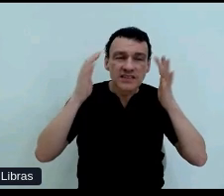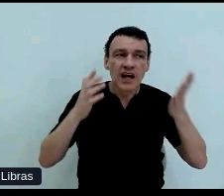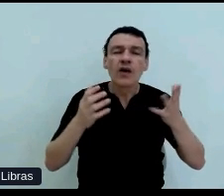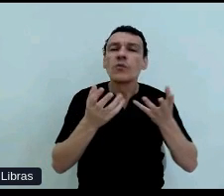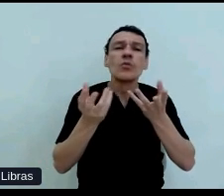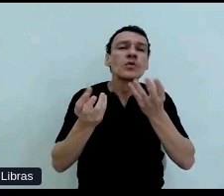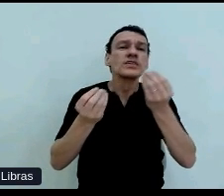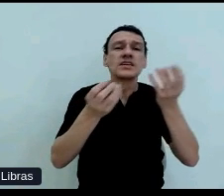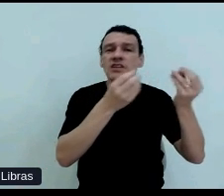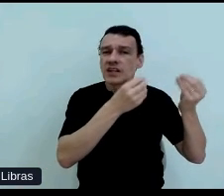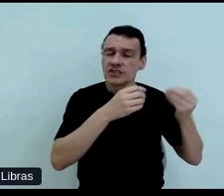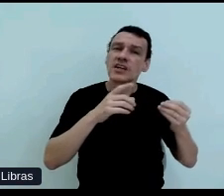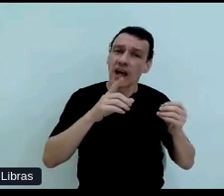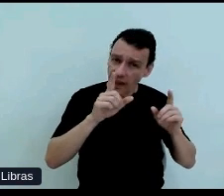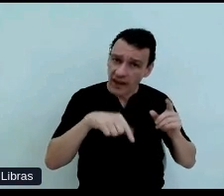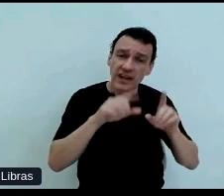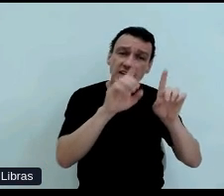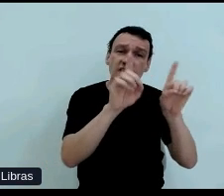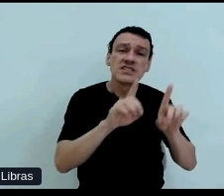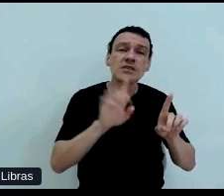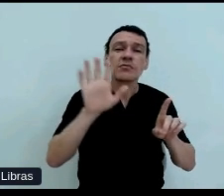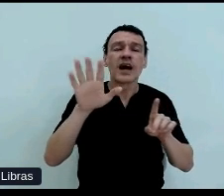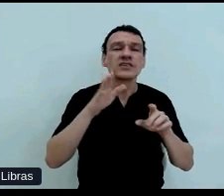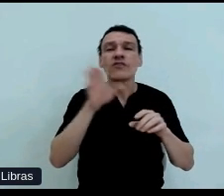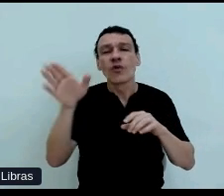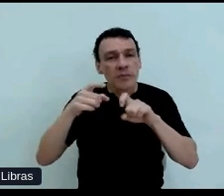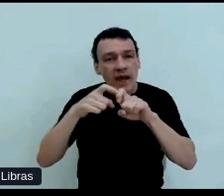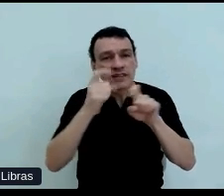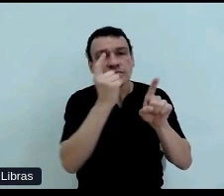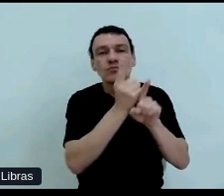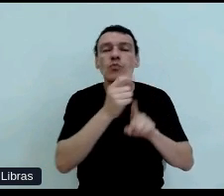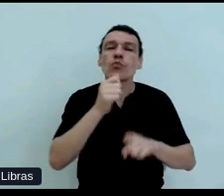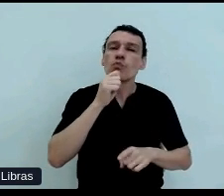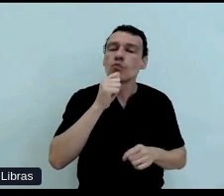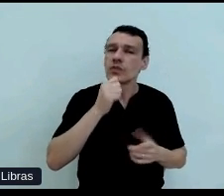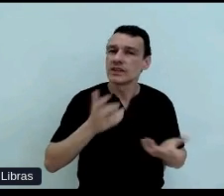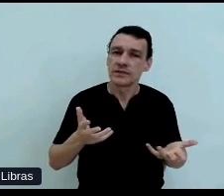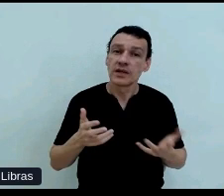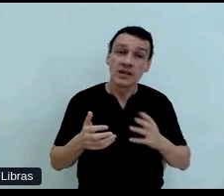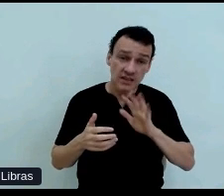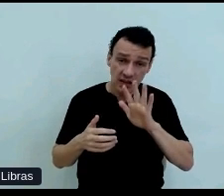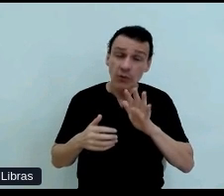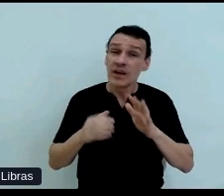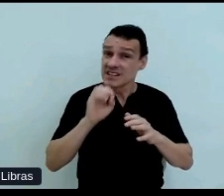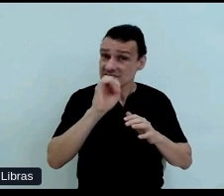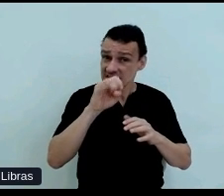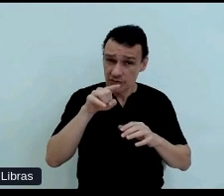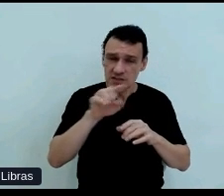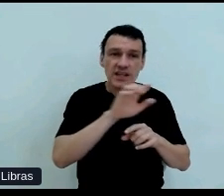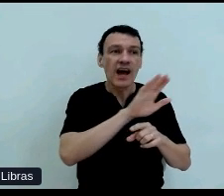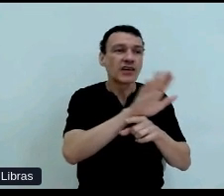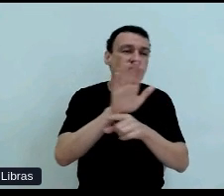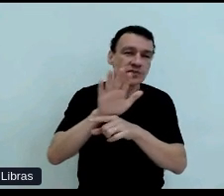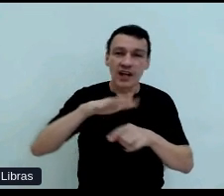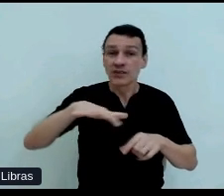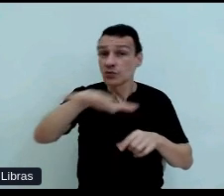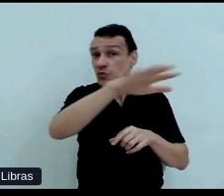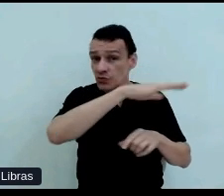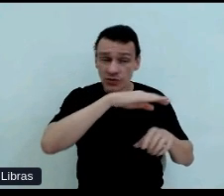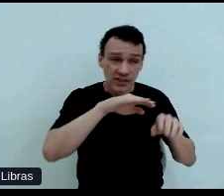Então, e mudou, assim, passei uma vida inteira sem saber que eu era autista. E ainda mais num país como o nosso, a gente tem que pensar